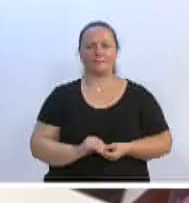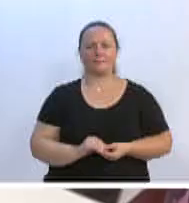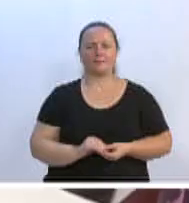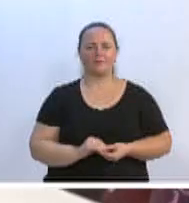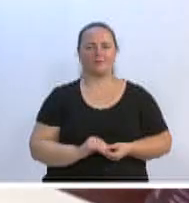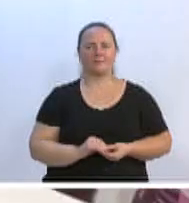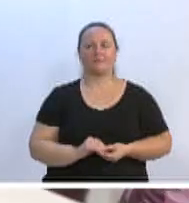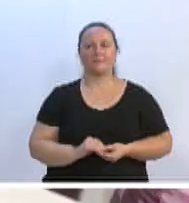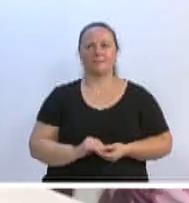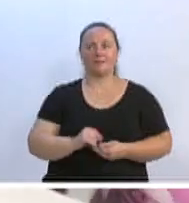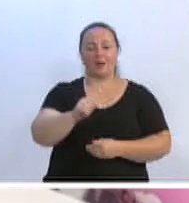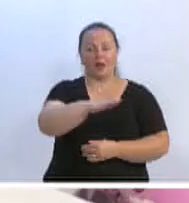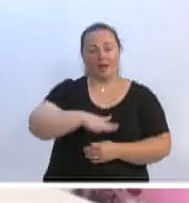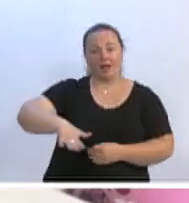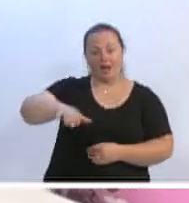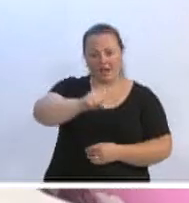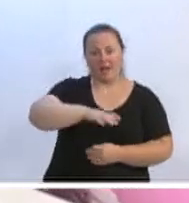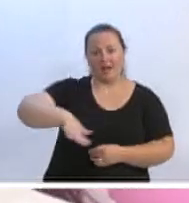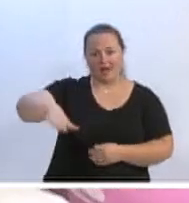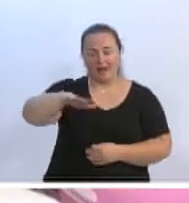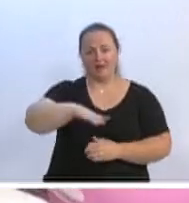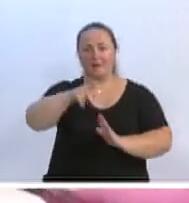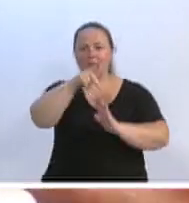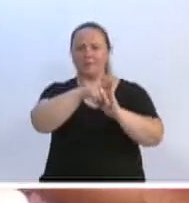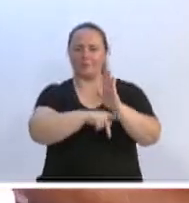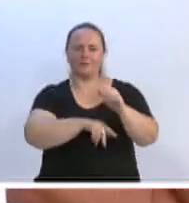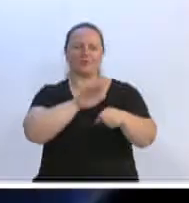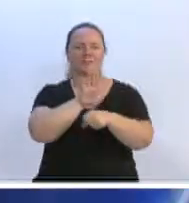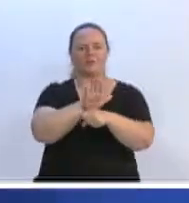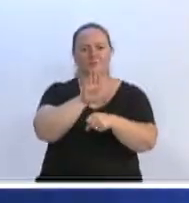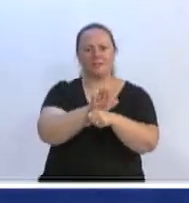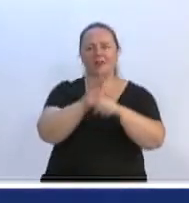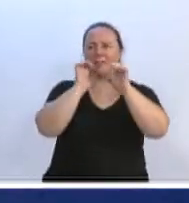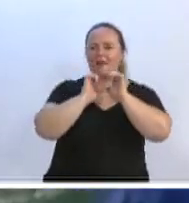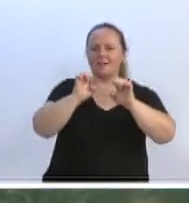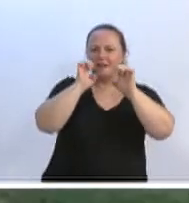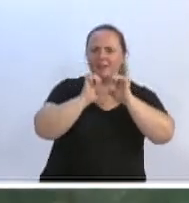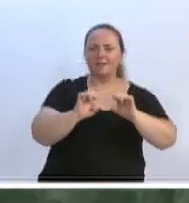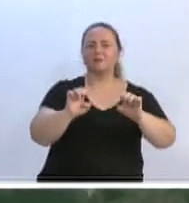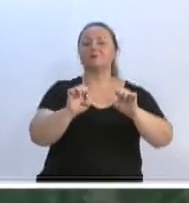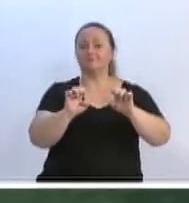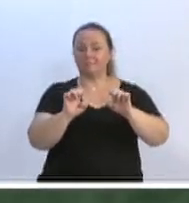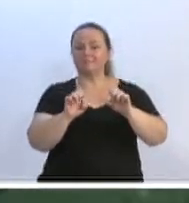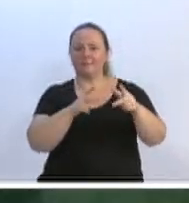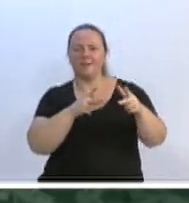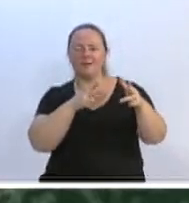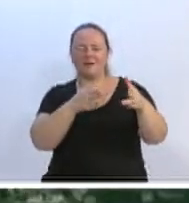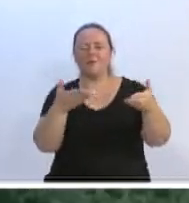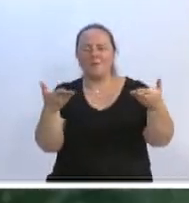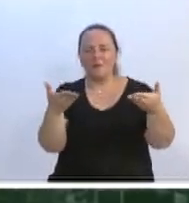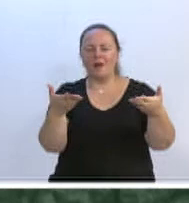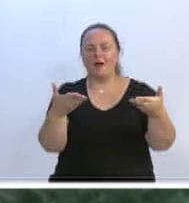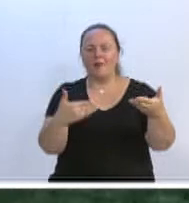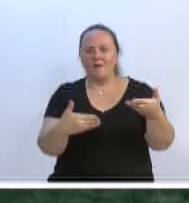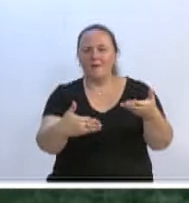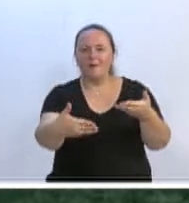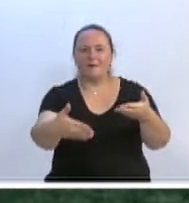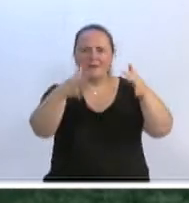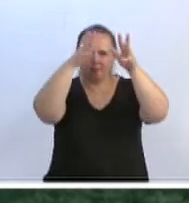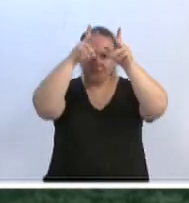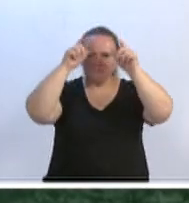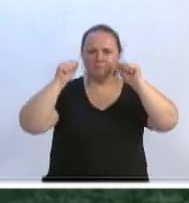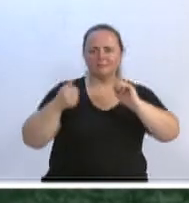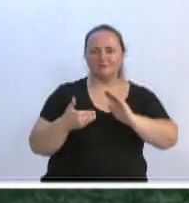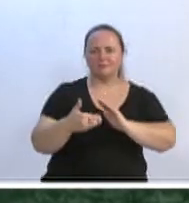No campo social, projetos de assistência e evangelização, como o que está sendo realizado na Amazônia